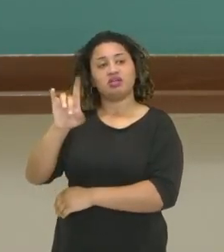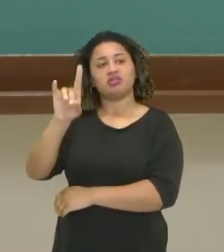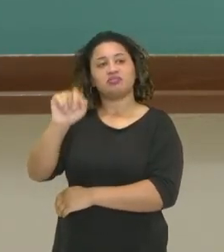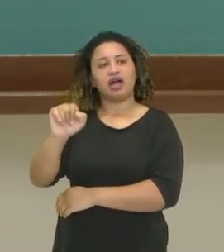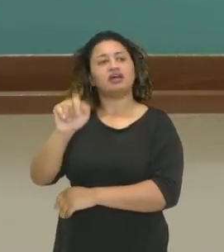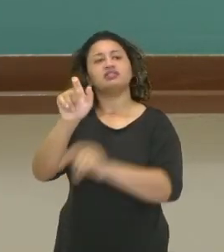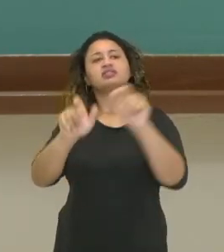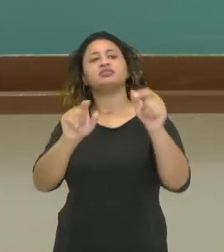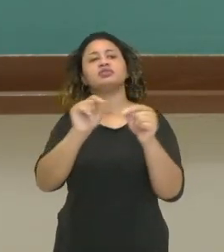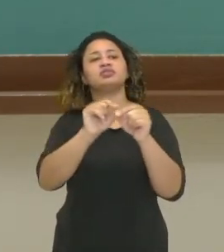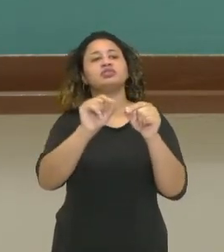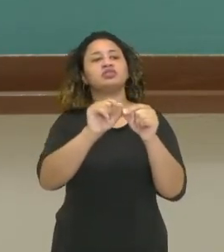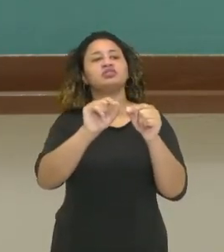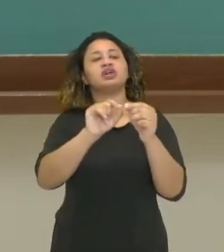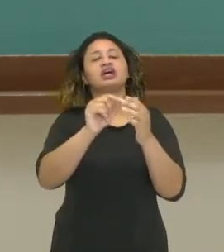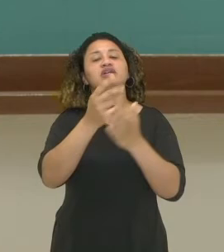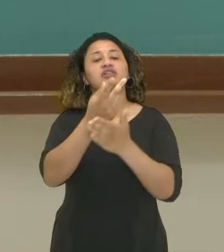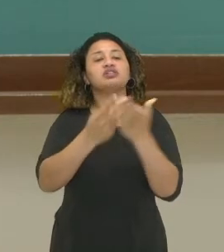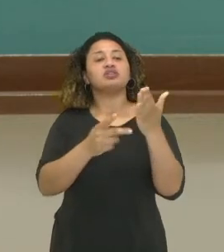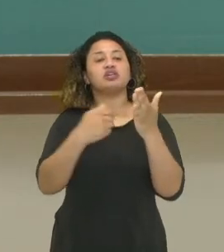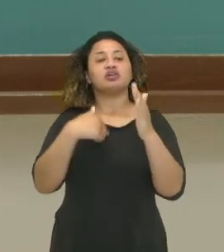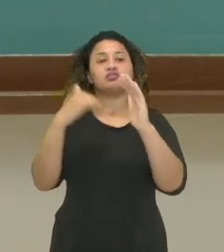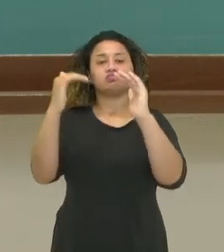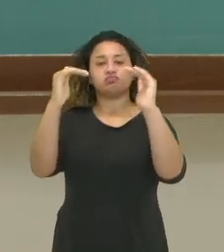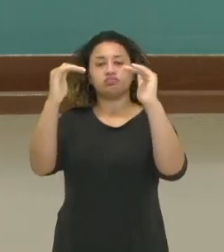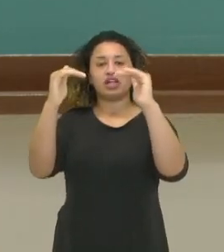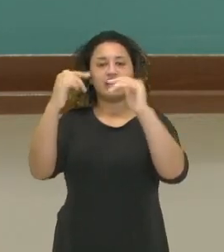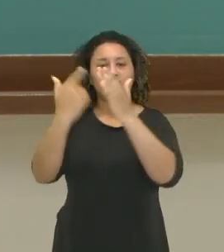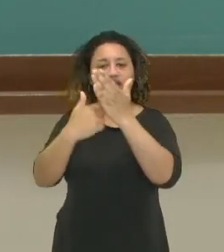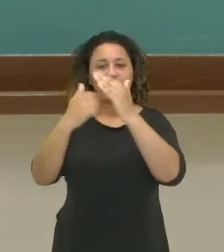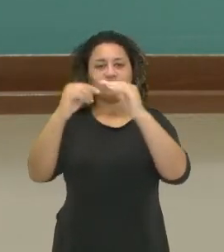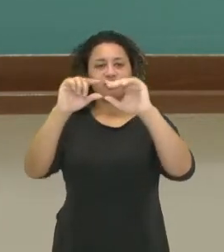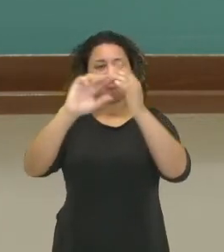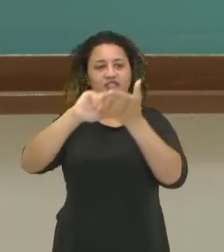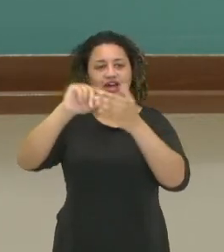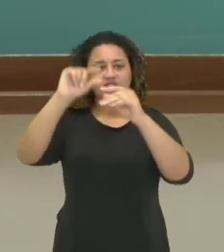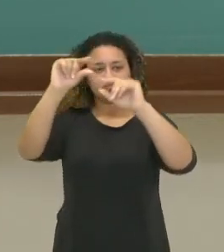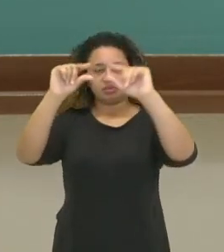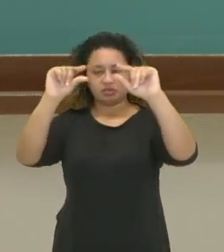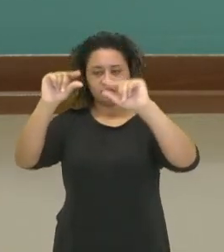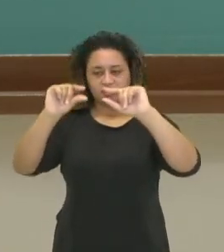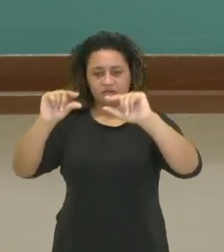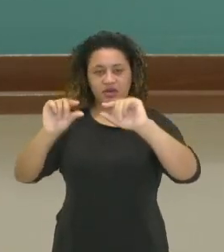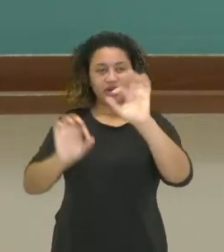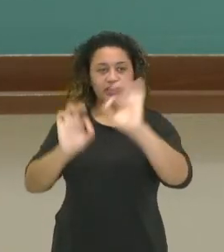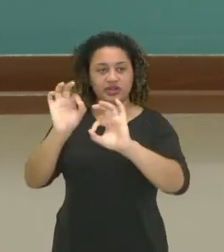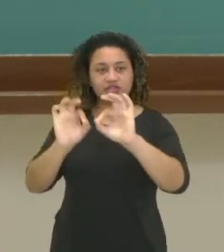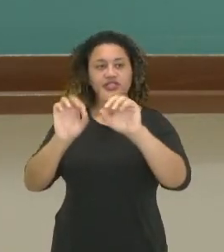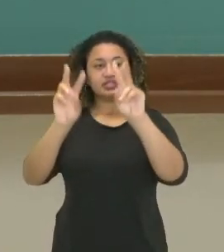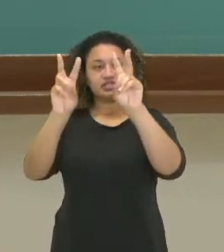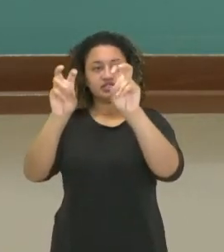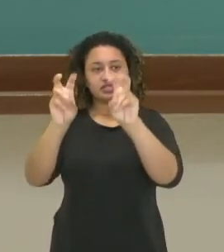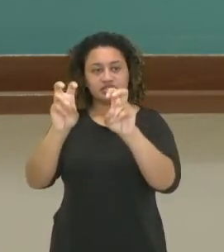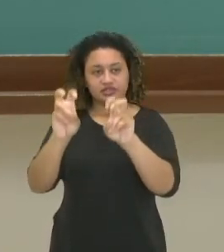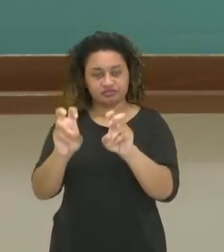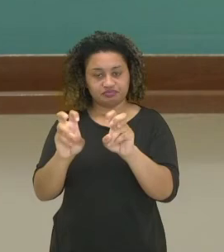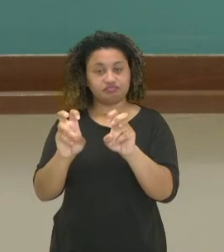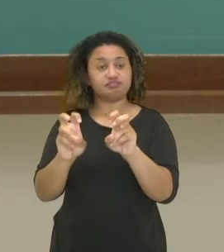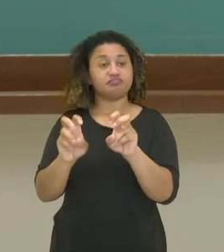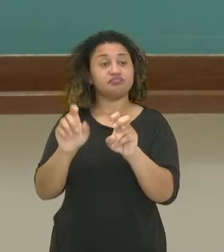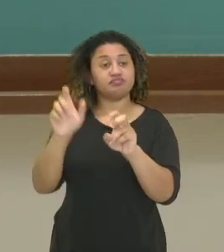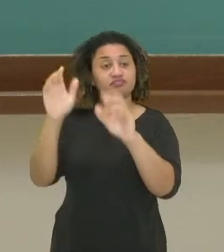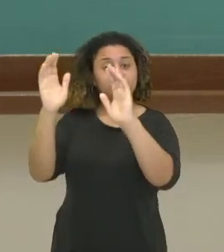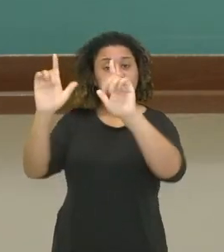maneira? Colocando um livro sobre o outro, organizando os títulos. Então, esta